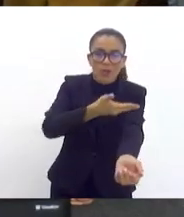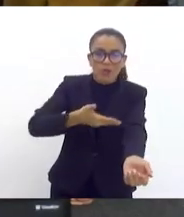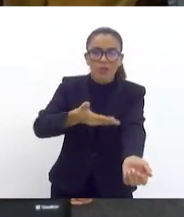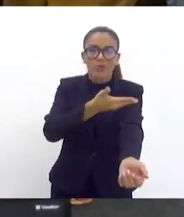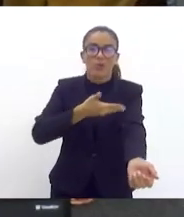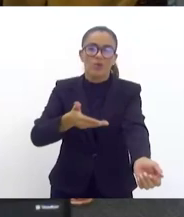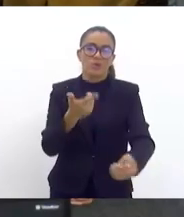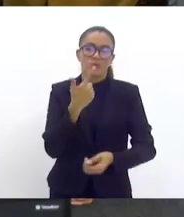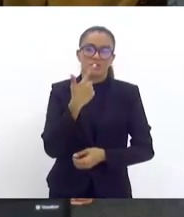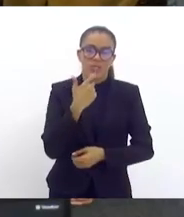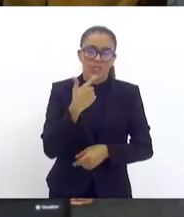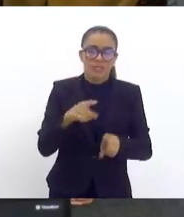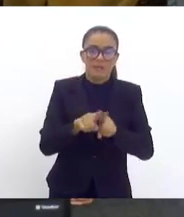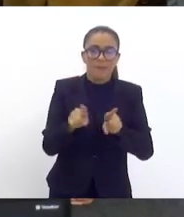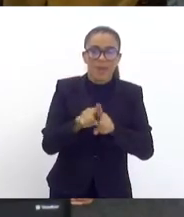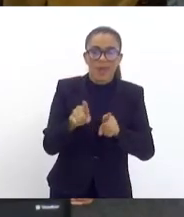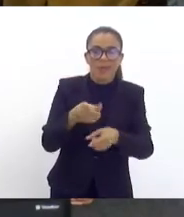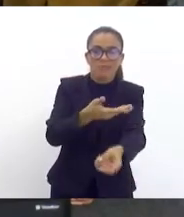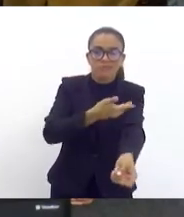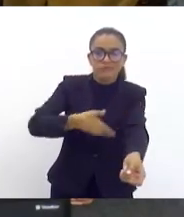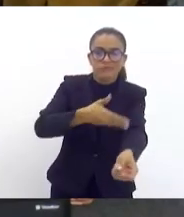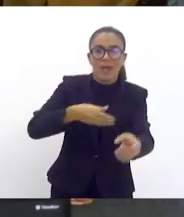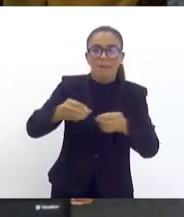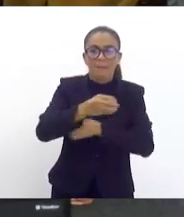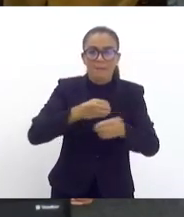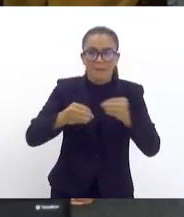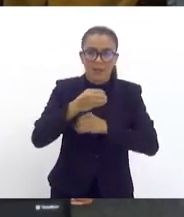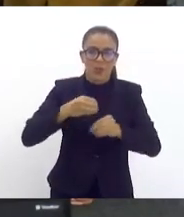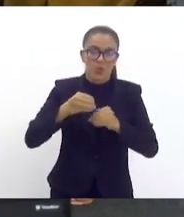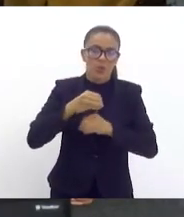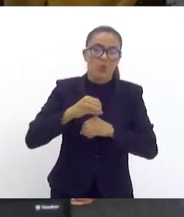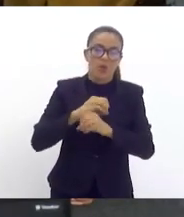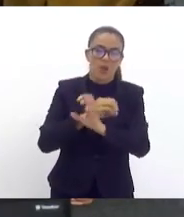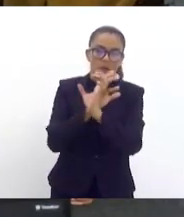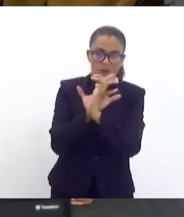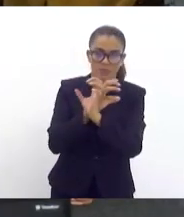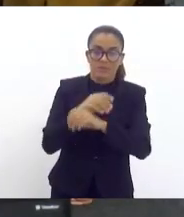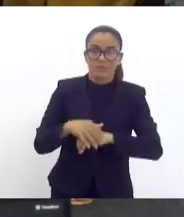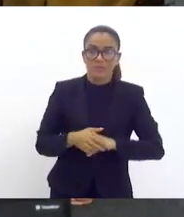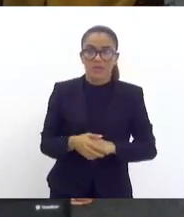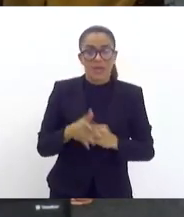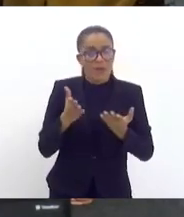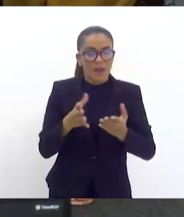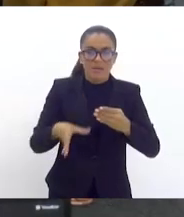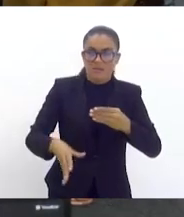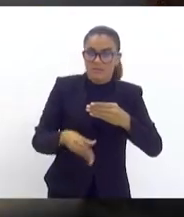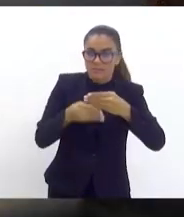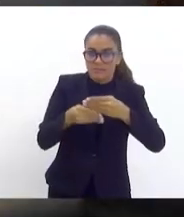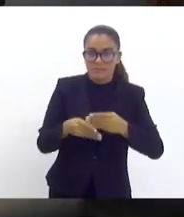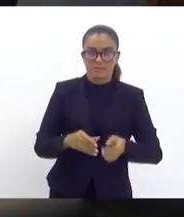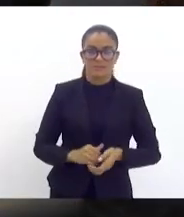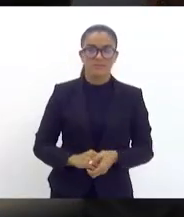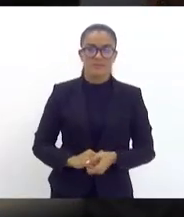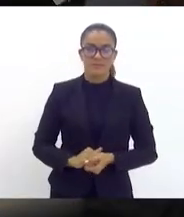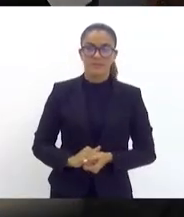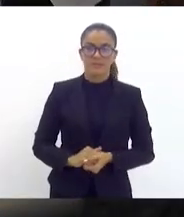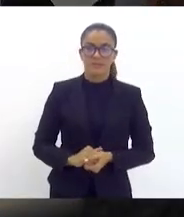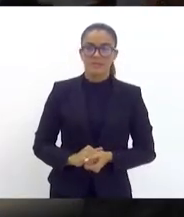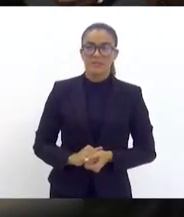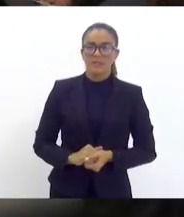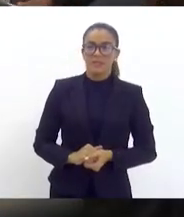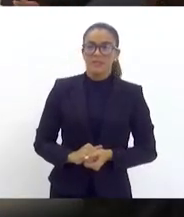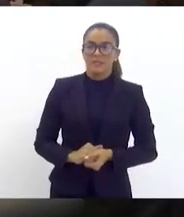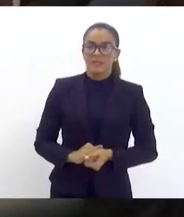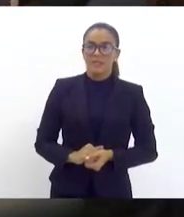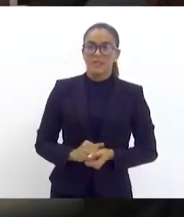de medula óssea no grupo de risco ou no grupo prioritário. Eram essas as minhas considerações.